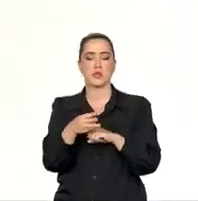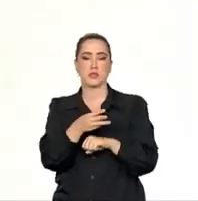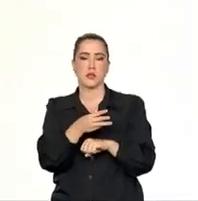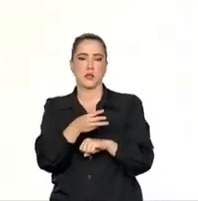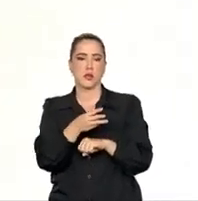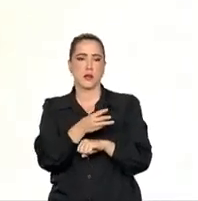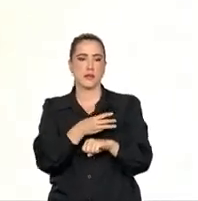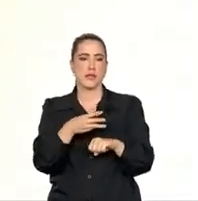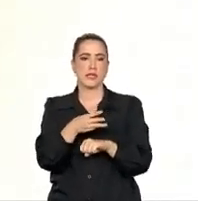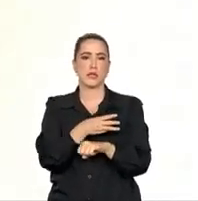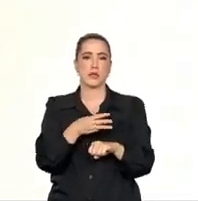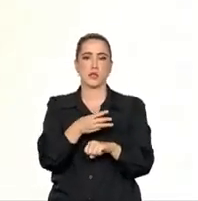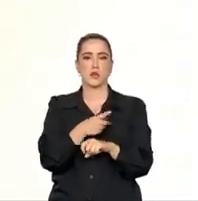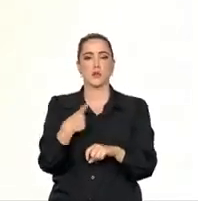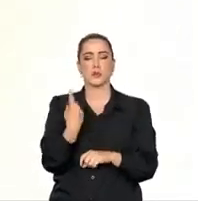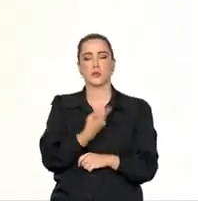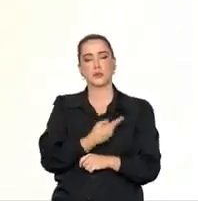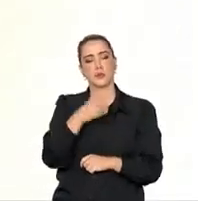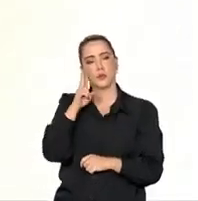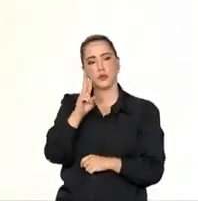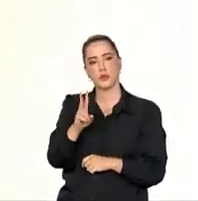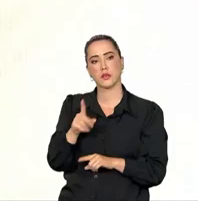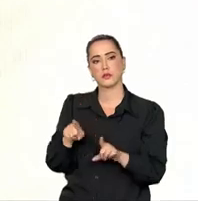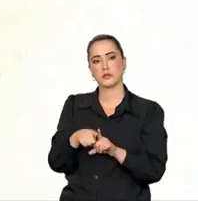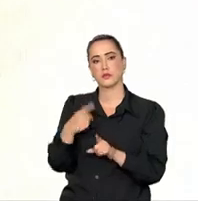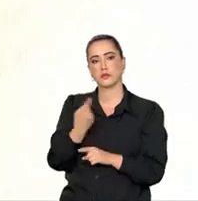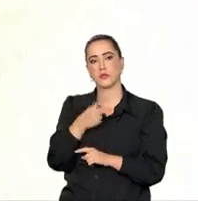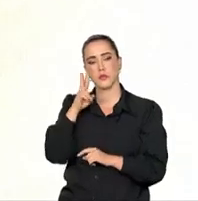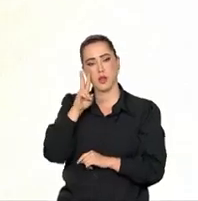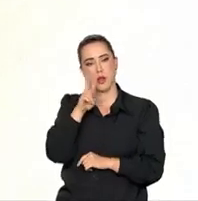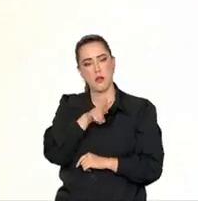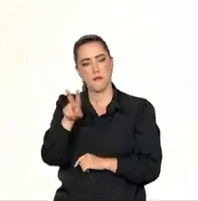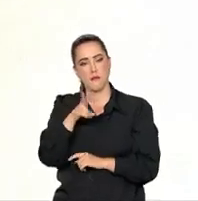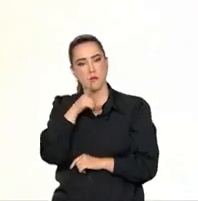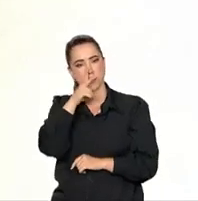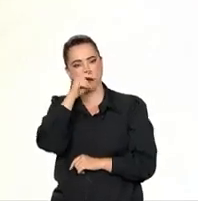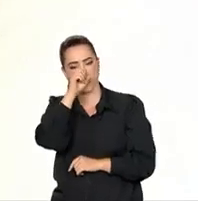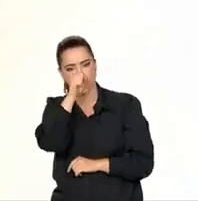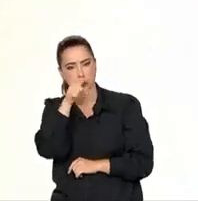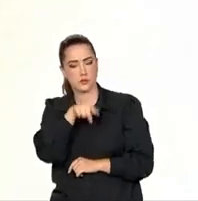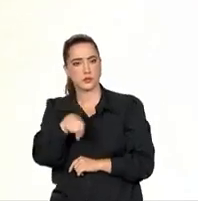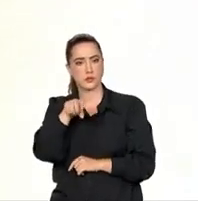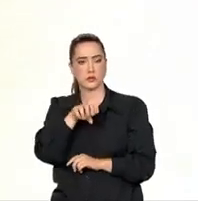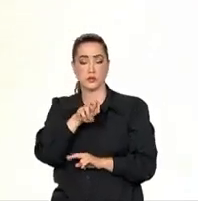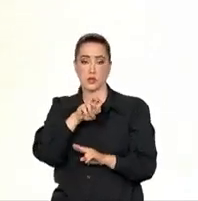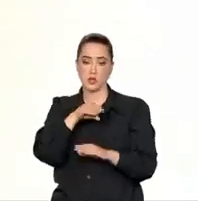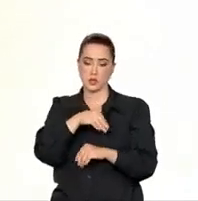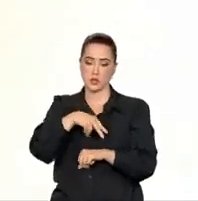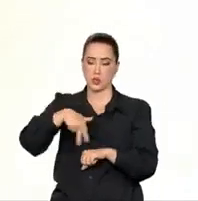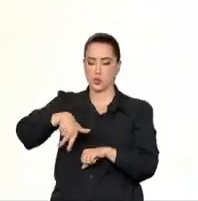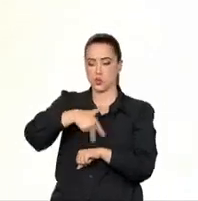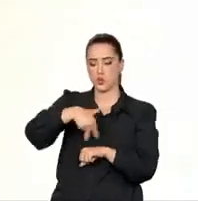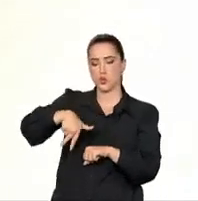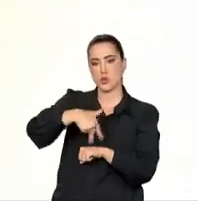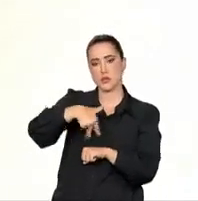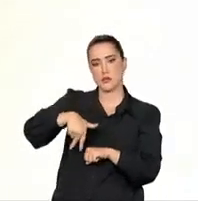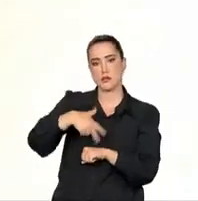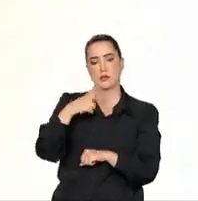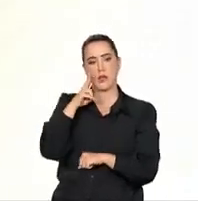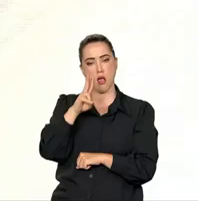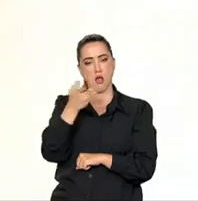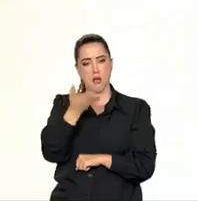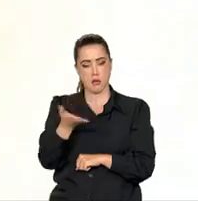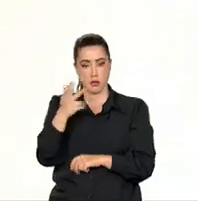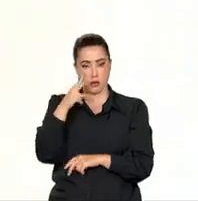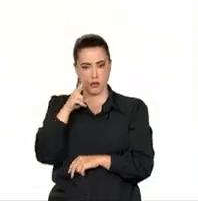setor, e ali eu pude ver a força do SUAS. Ou seja, ali a